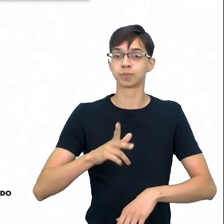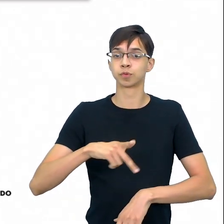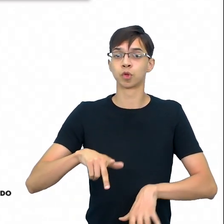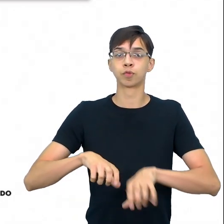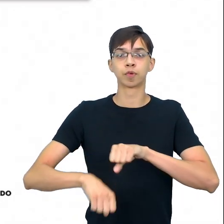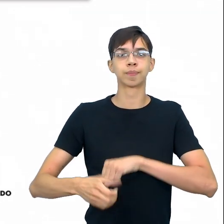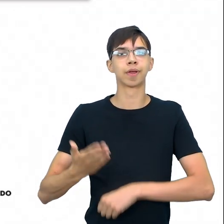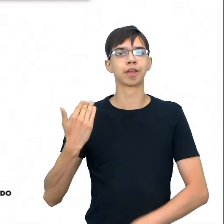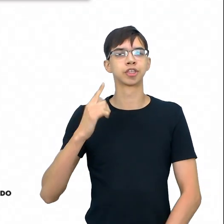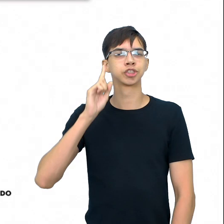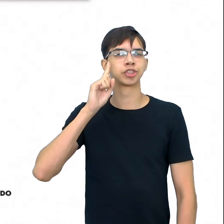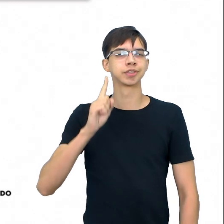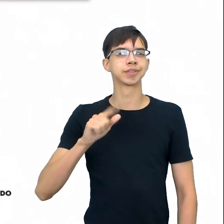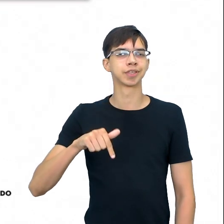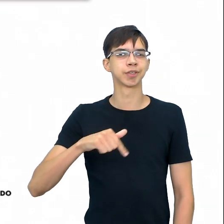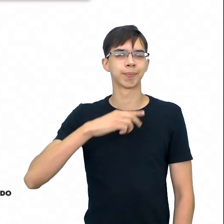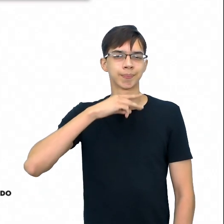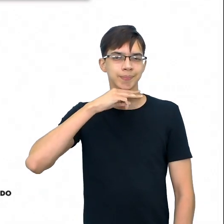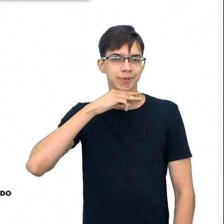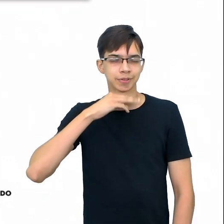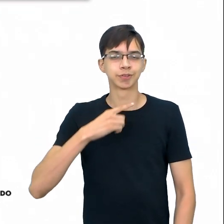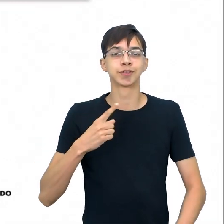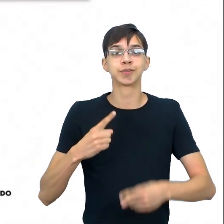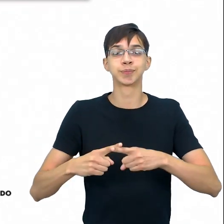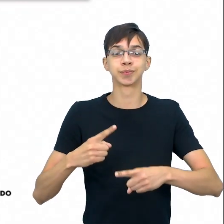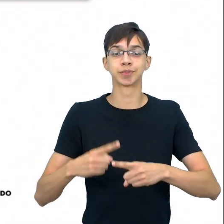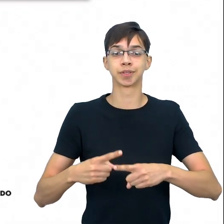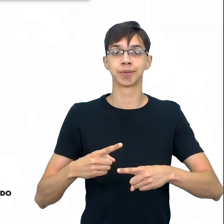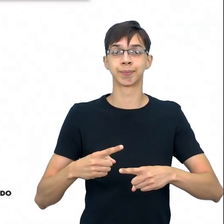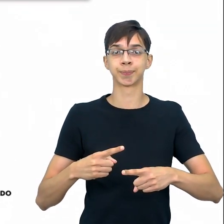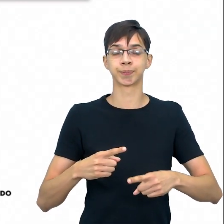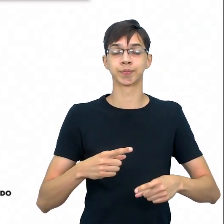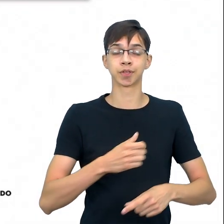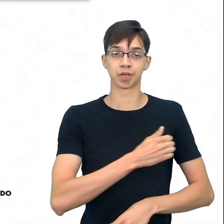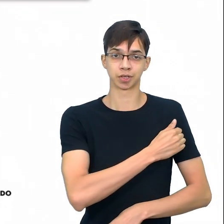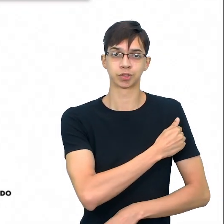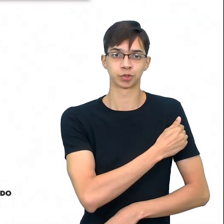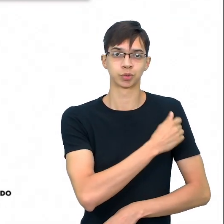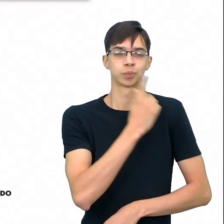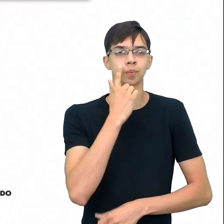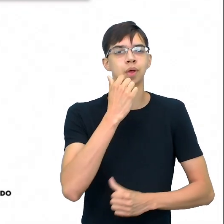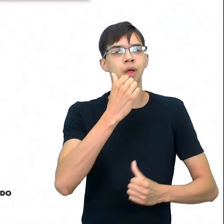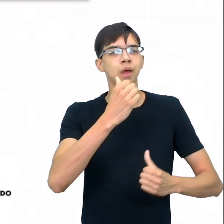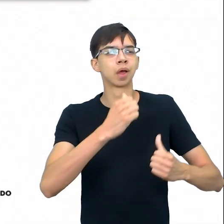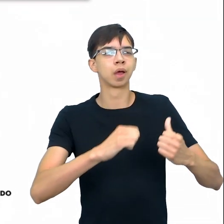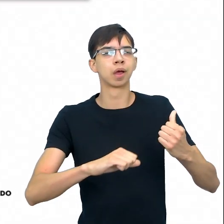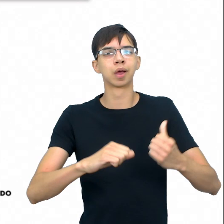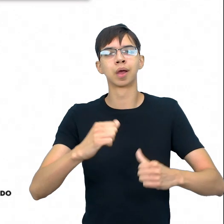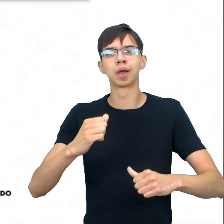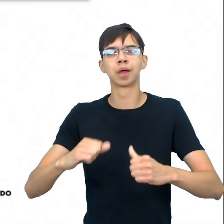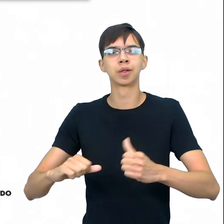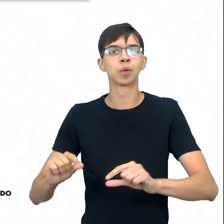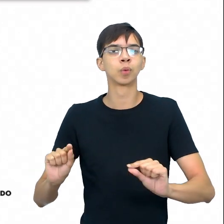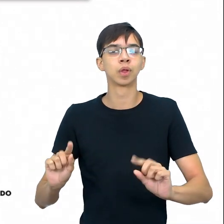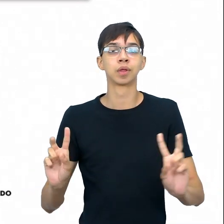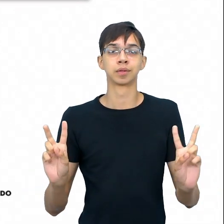março, onde os estudantes analisaram um quadro com temas onde tinha, né,